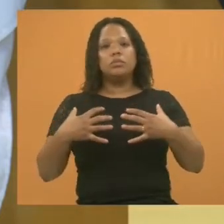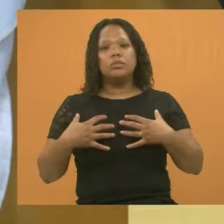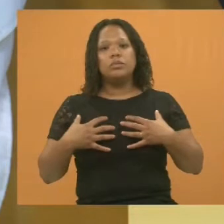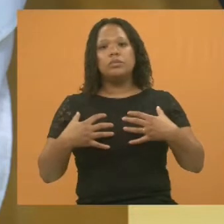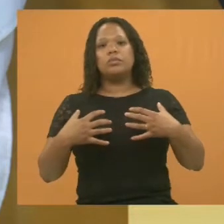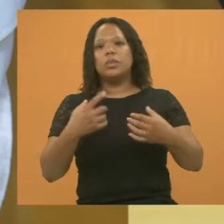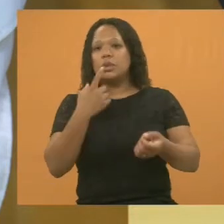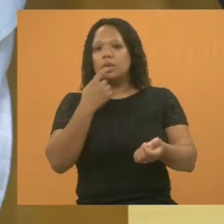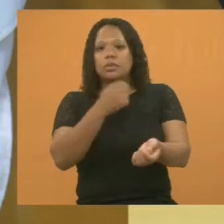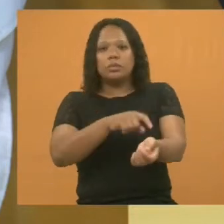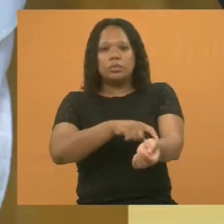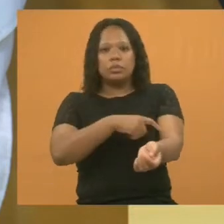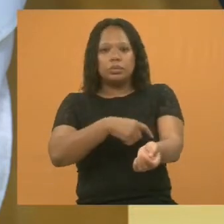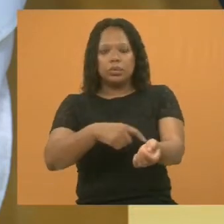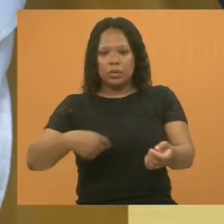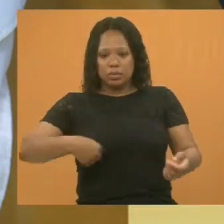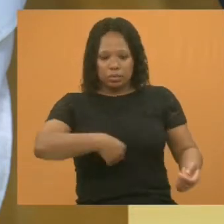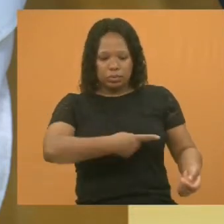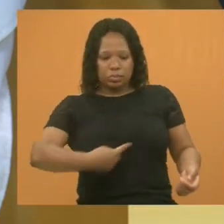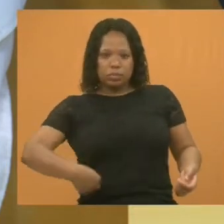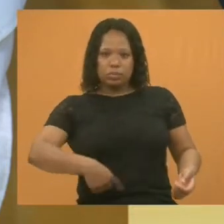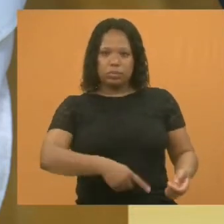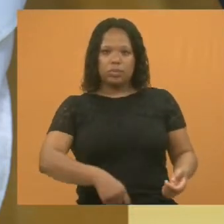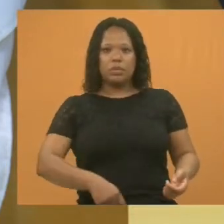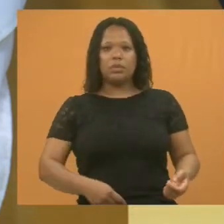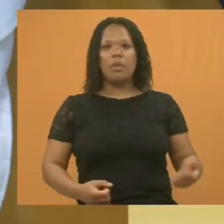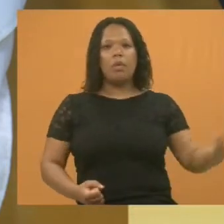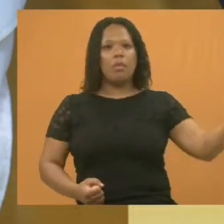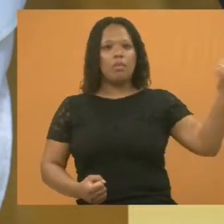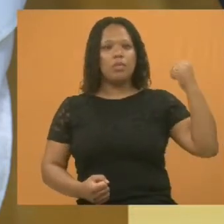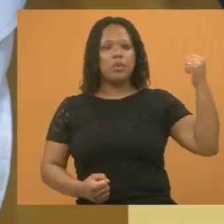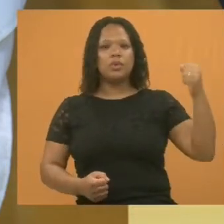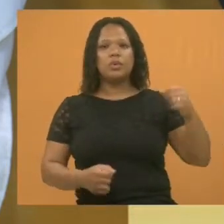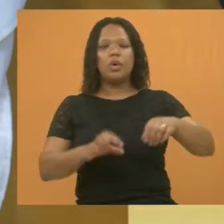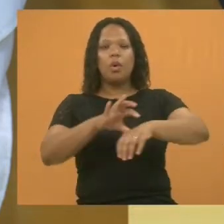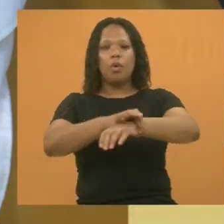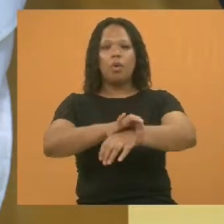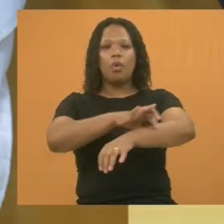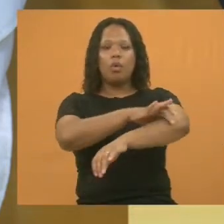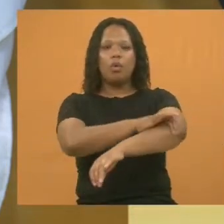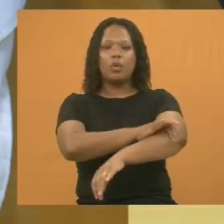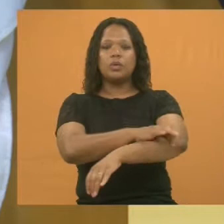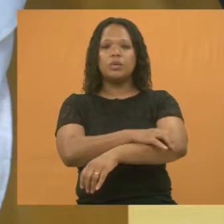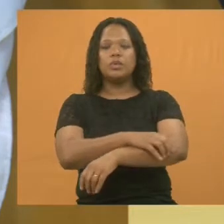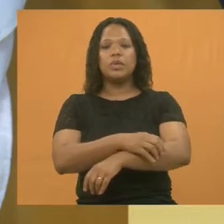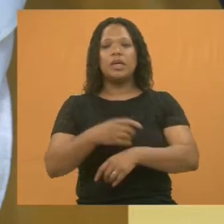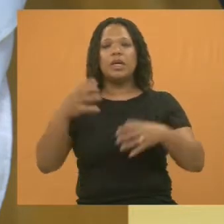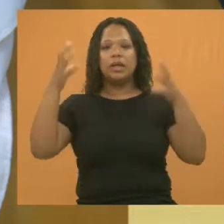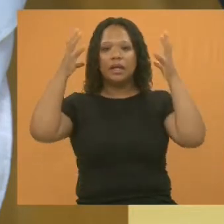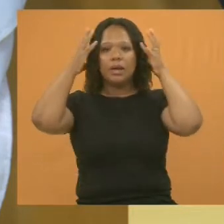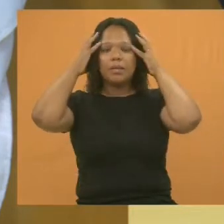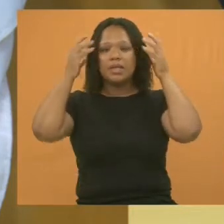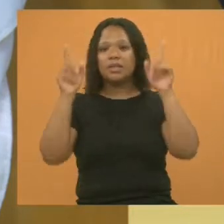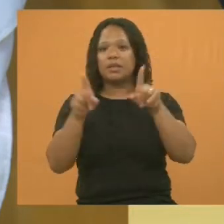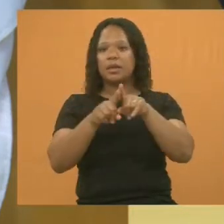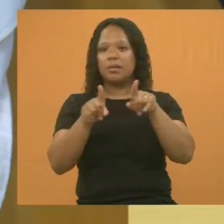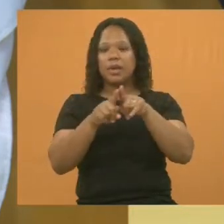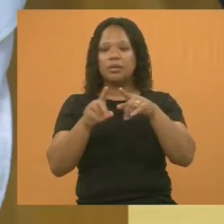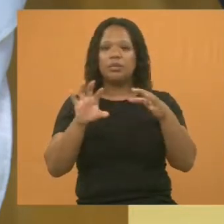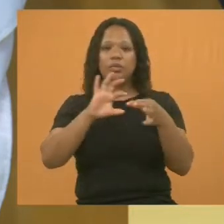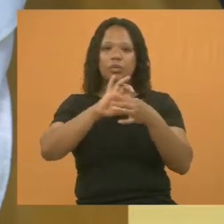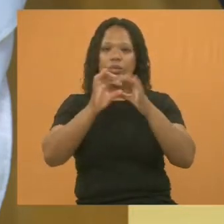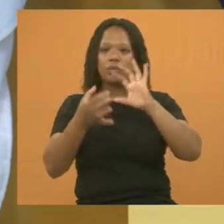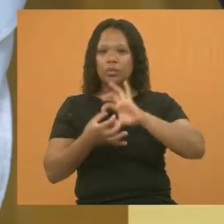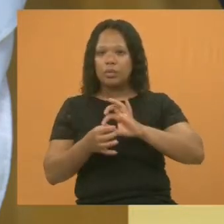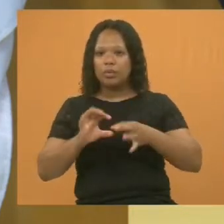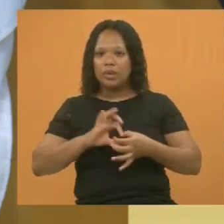circulatório, digestório, sistema muscular, esquelético, cerebral, que são absolutamente coordenados